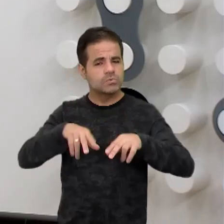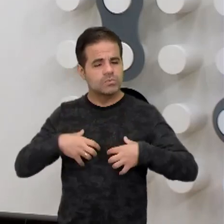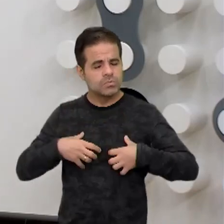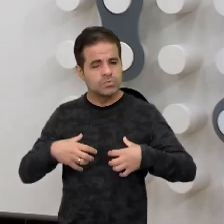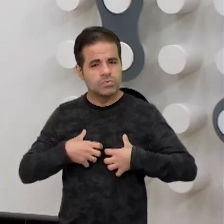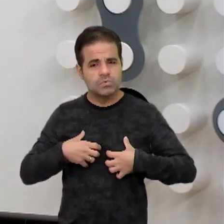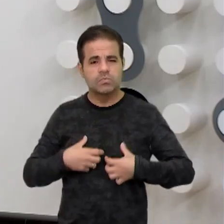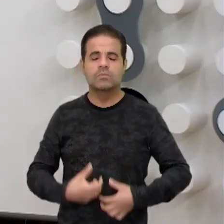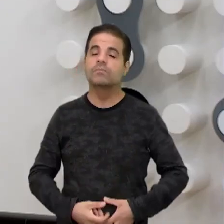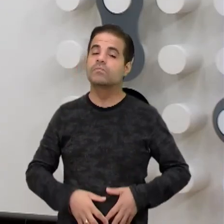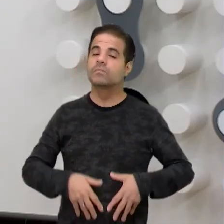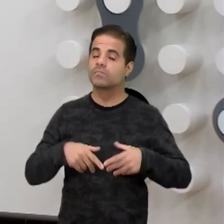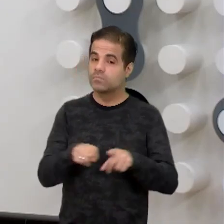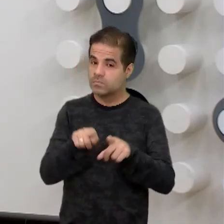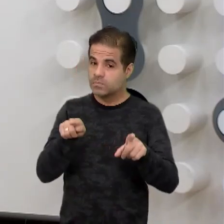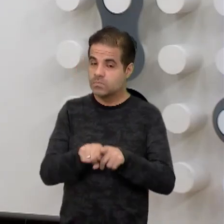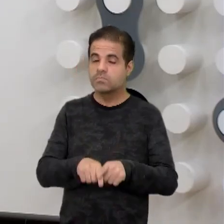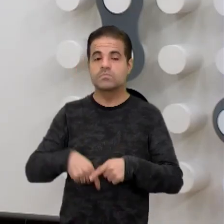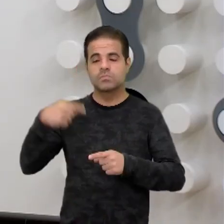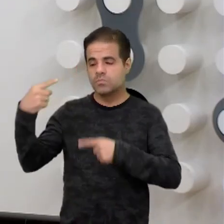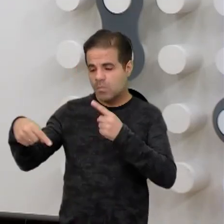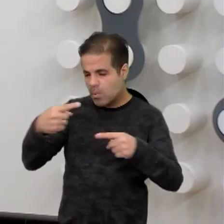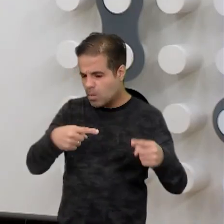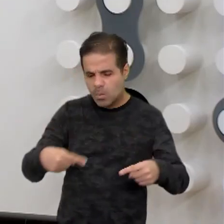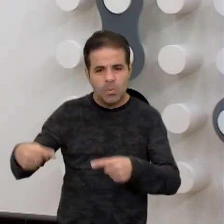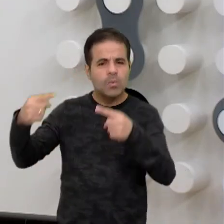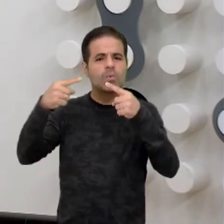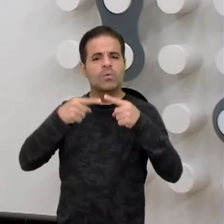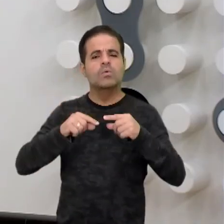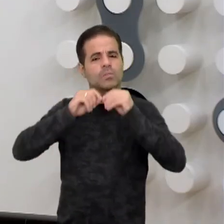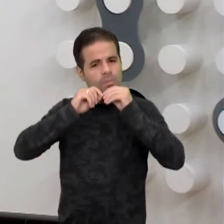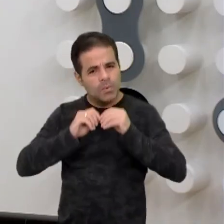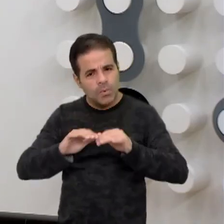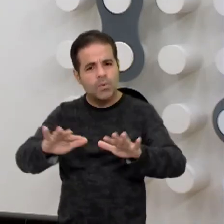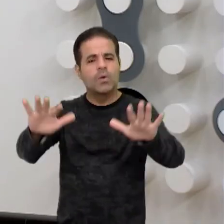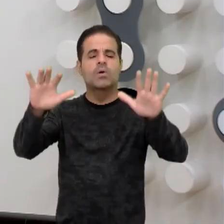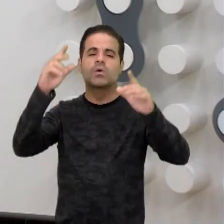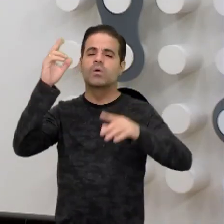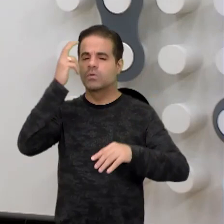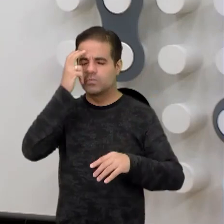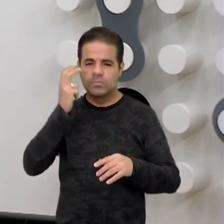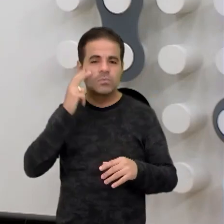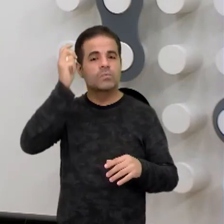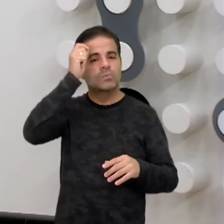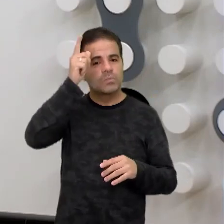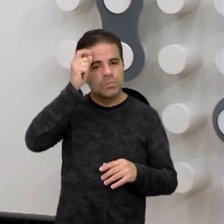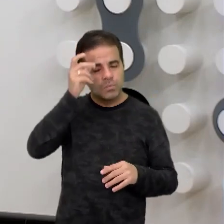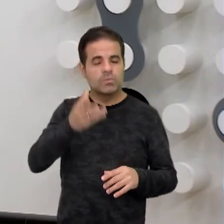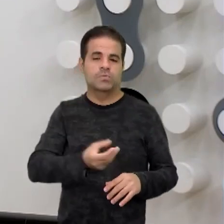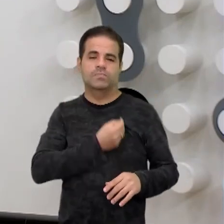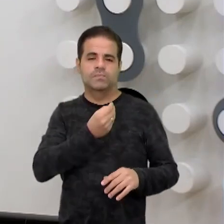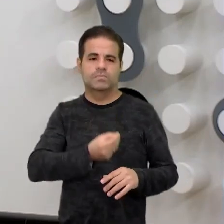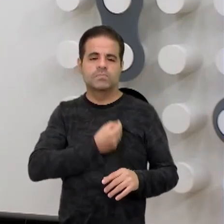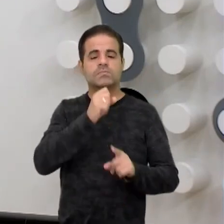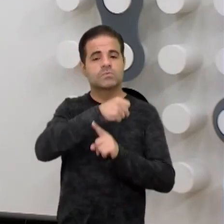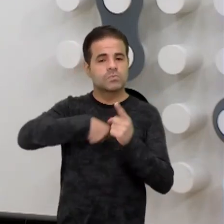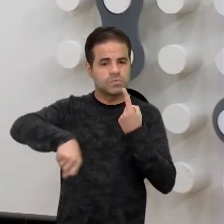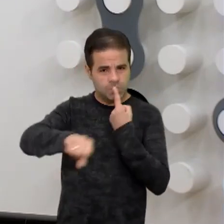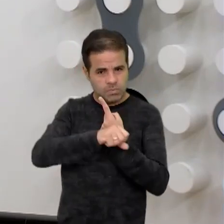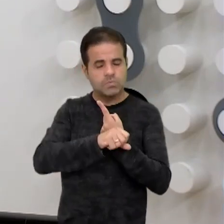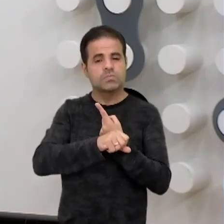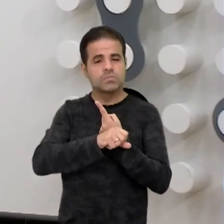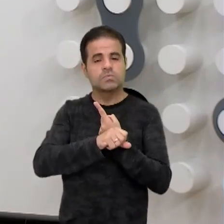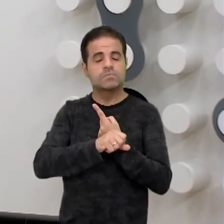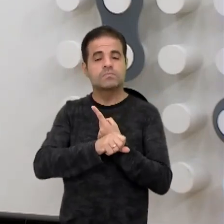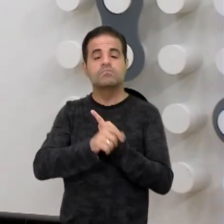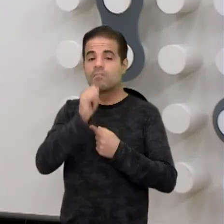diferentes, e também discutimos a repercussão da cultura na nossa vida, na sociedade, como por